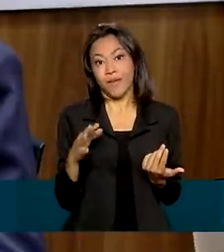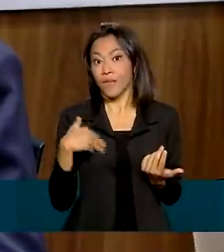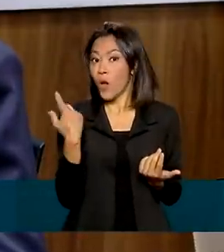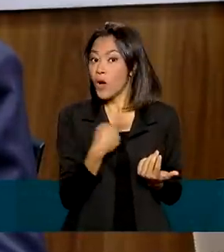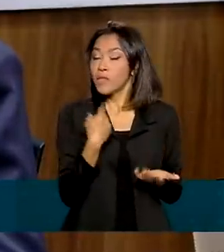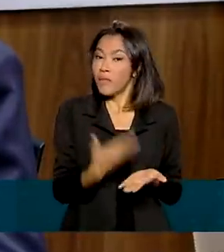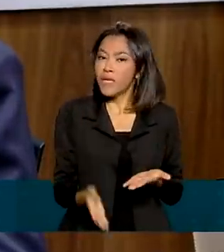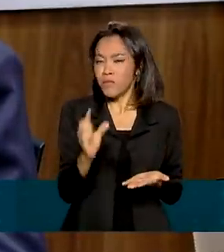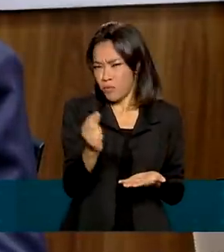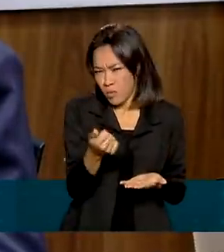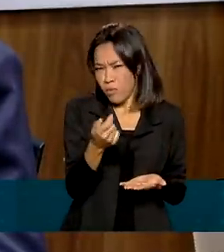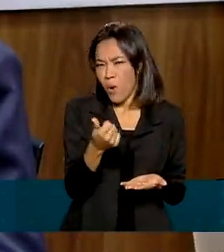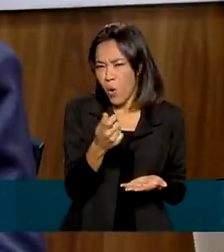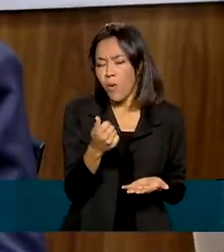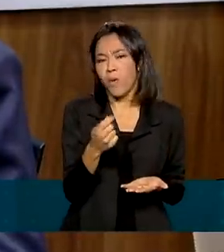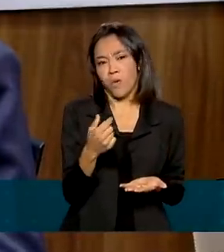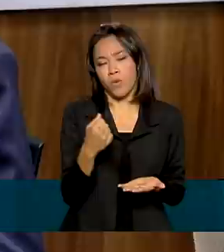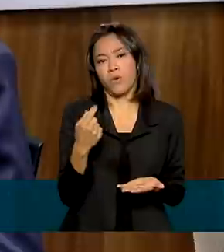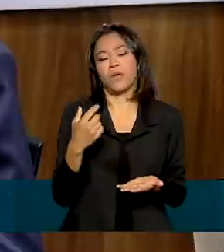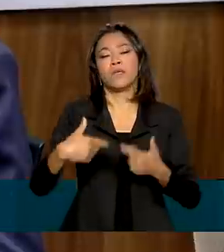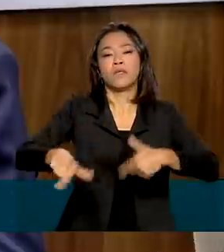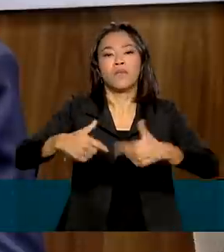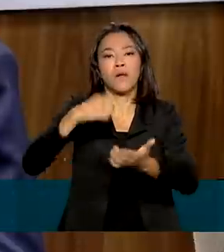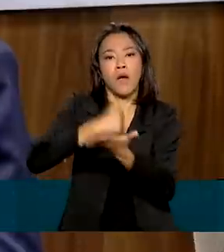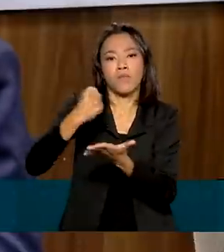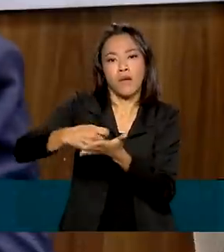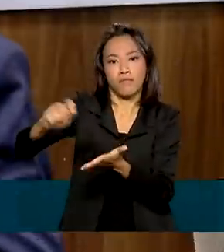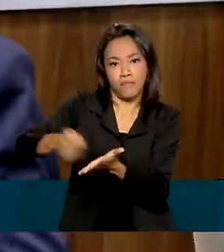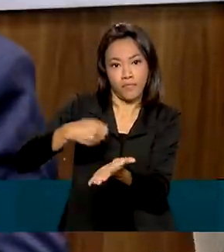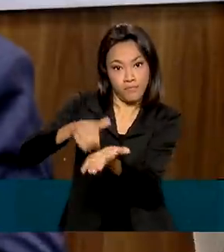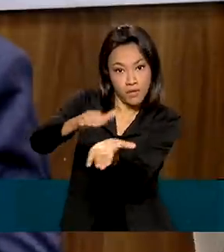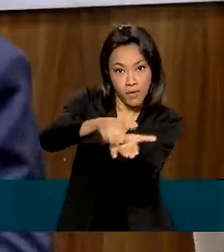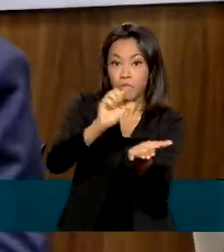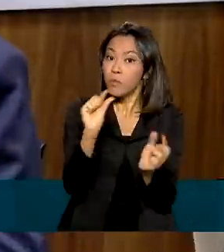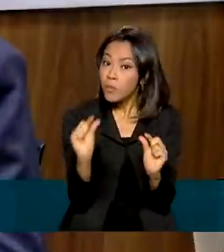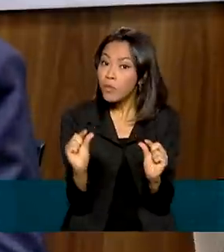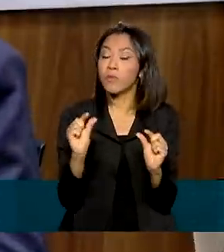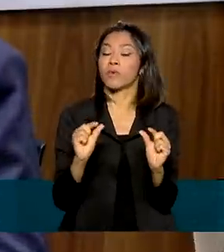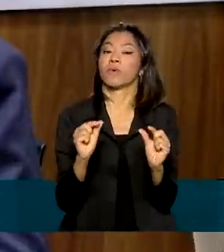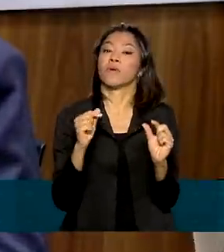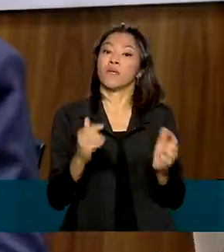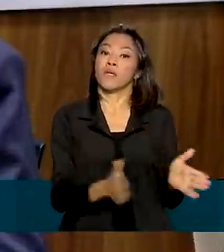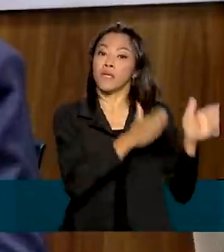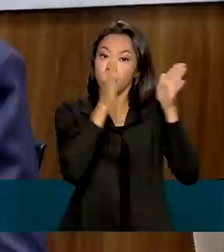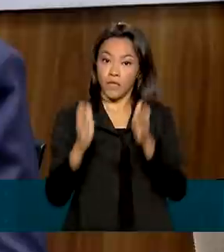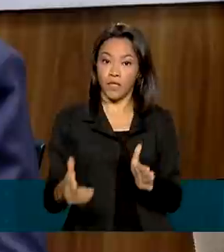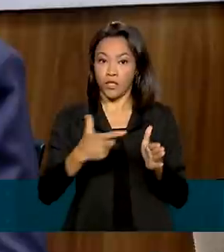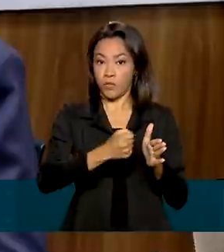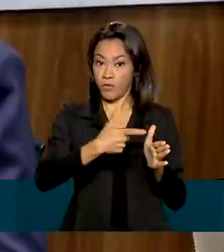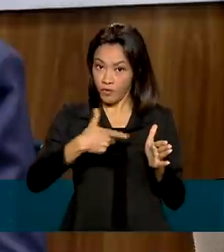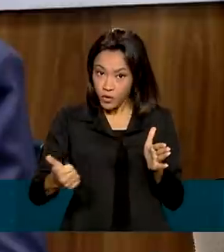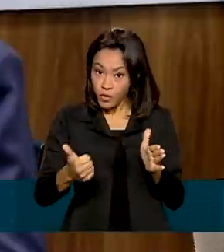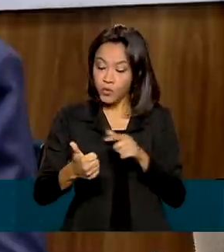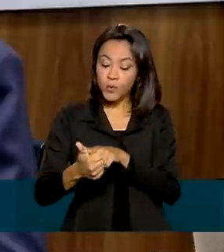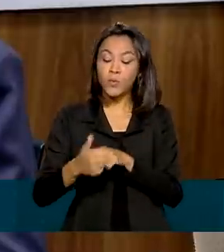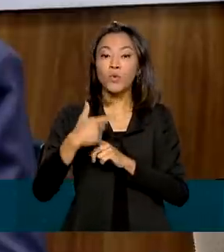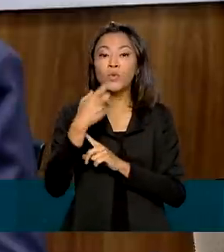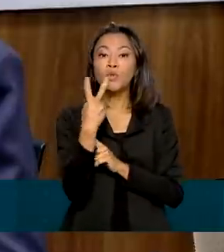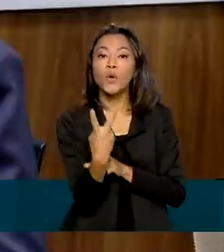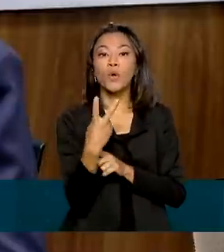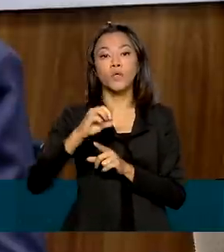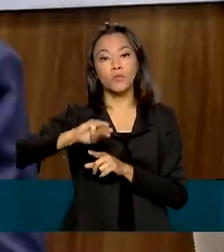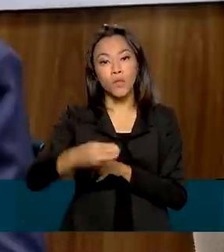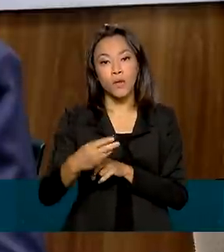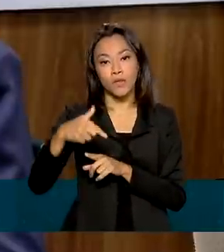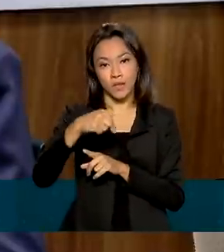perdemos muito pouco empregos formais em 2021 já veio uma recuperação terminamos 21 com dois